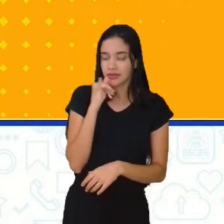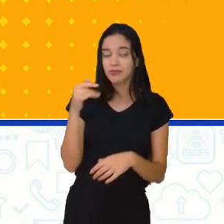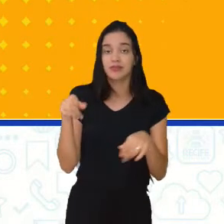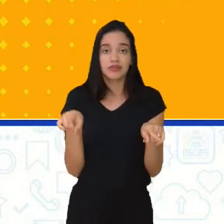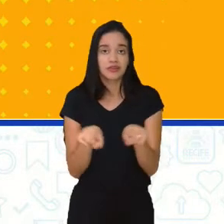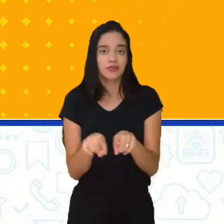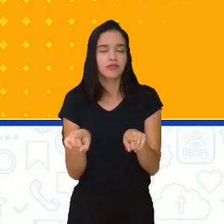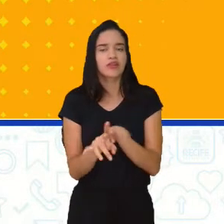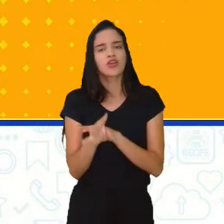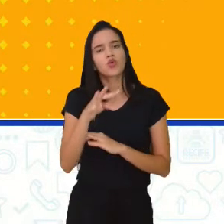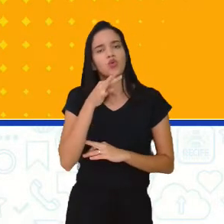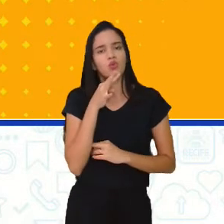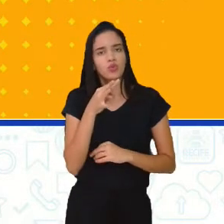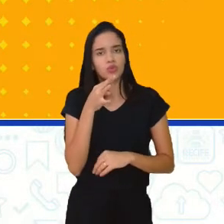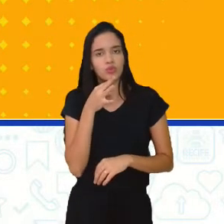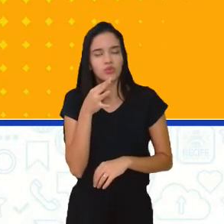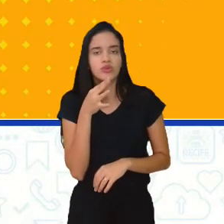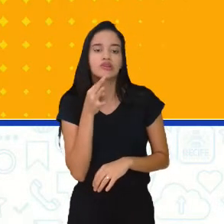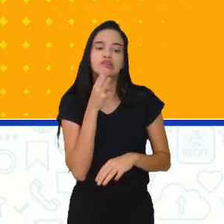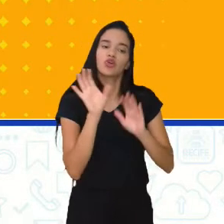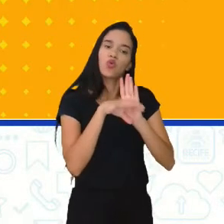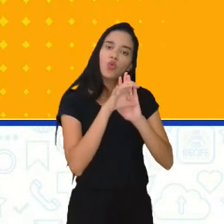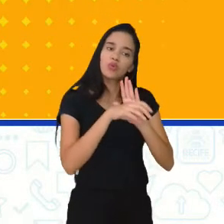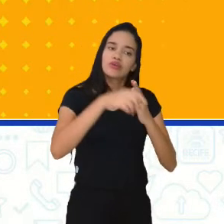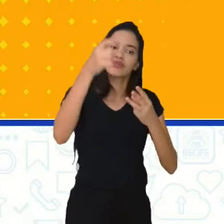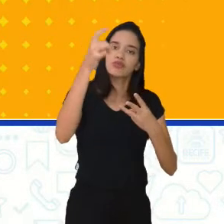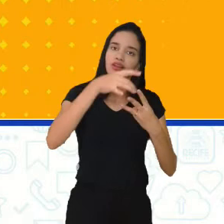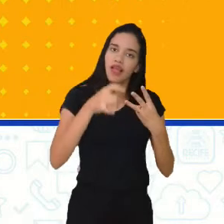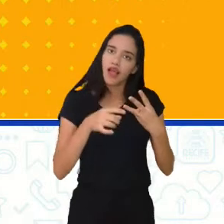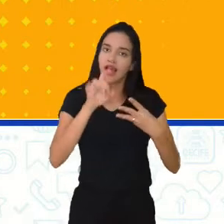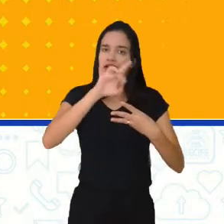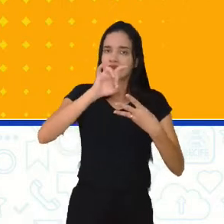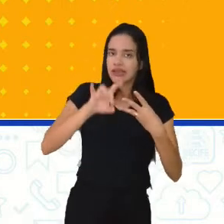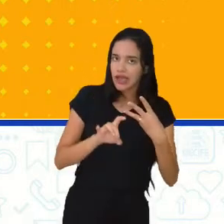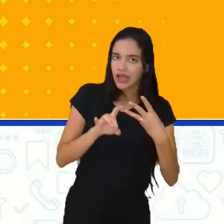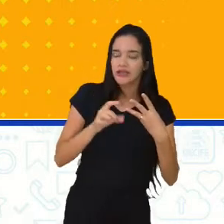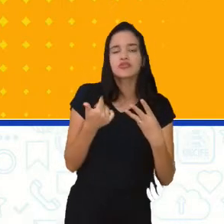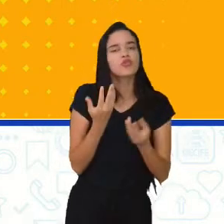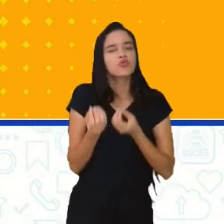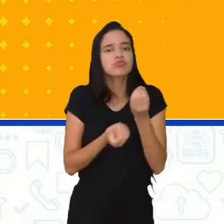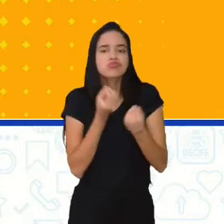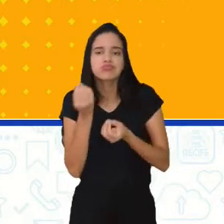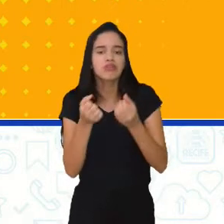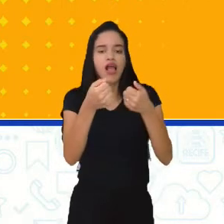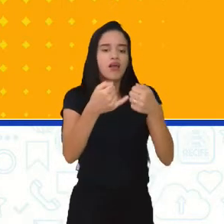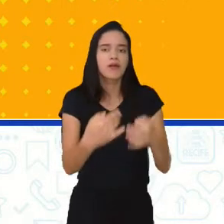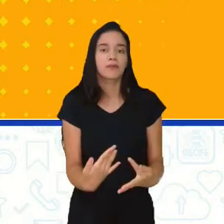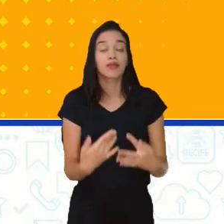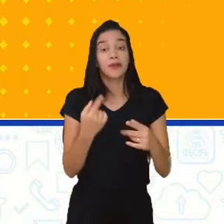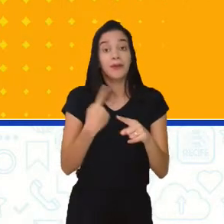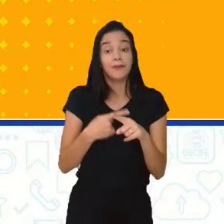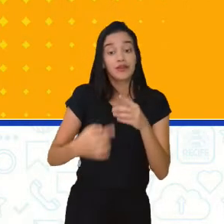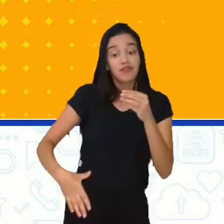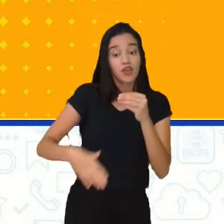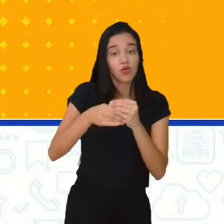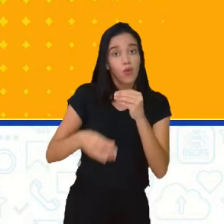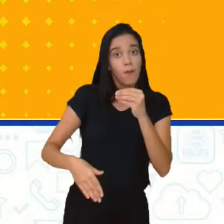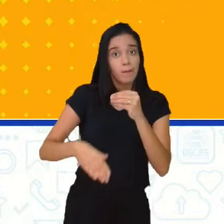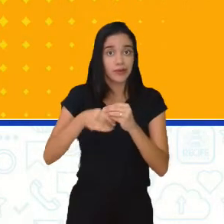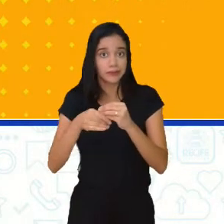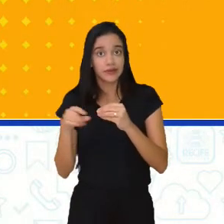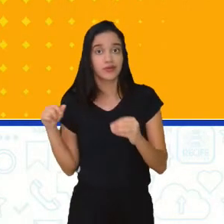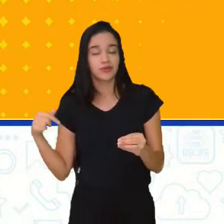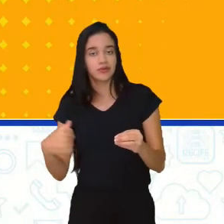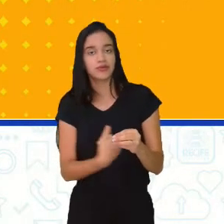também conhecer, não é, o conceito, a explicação, o que é que está se falando a respeito, porque vai complementar aquilo